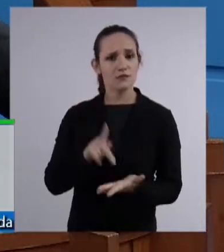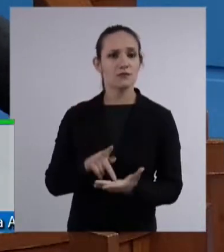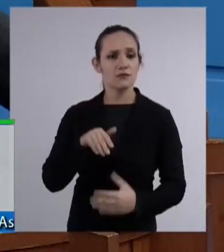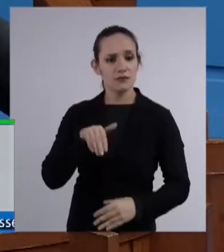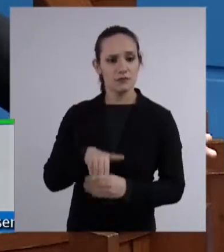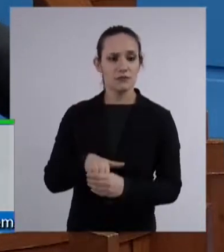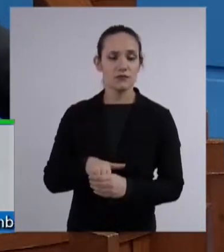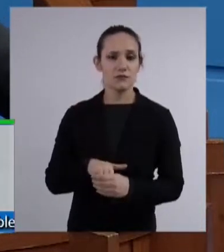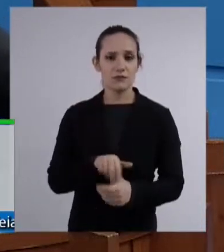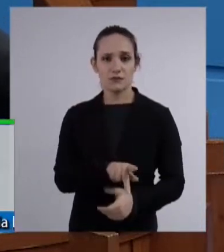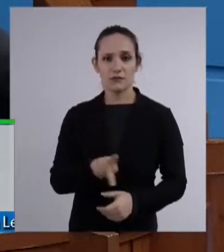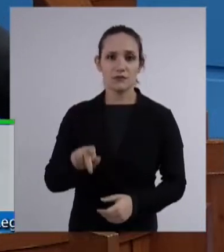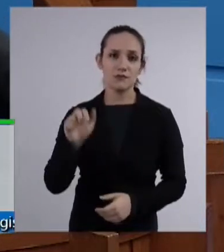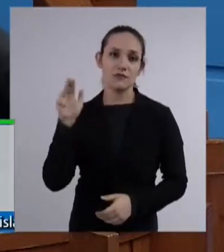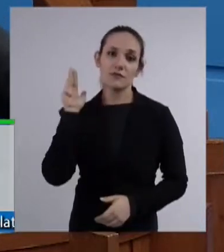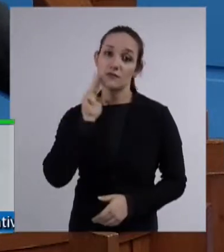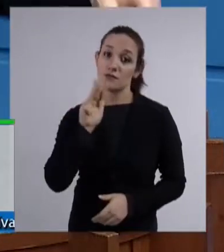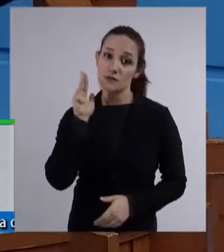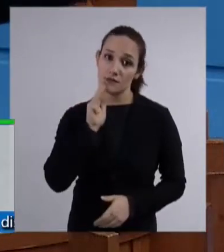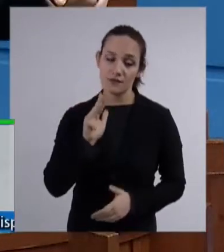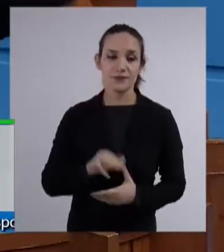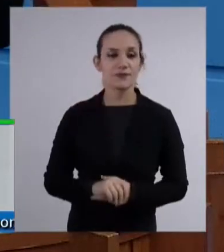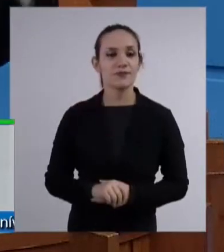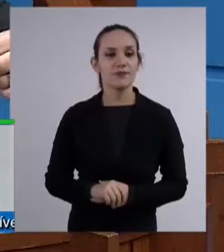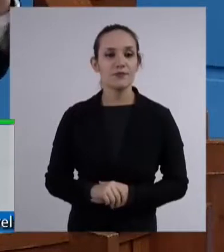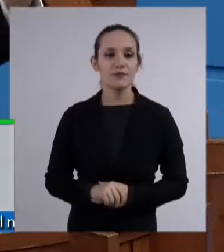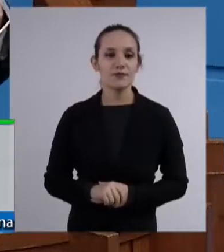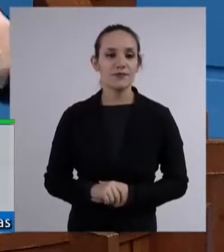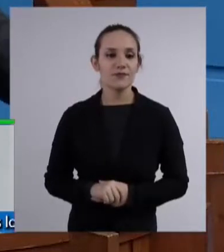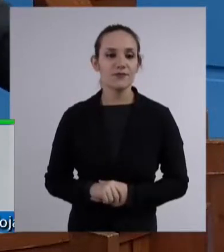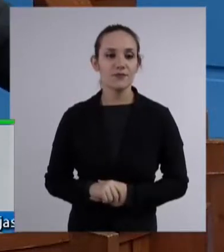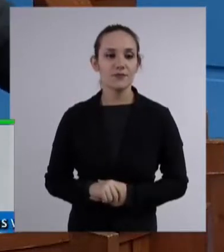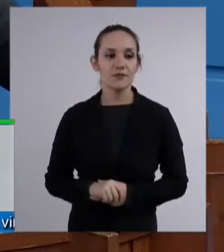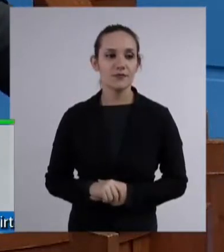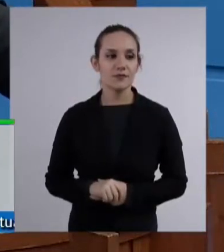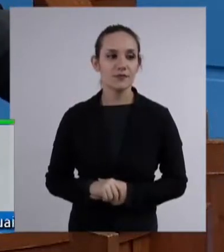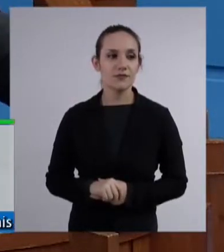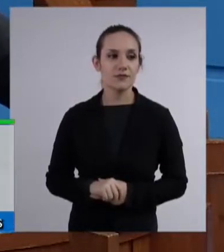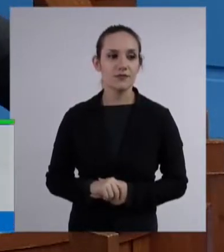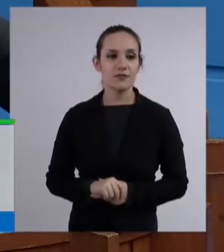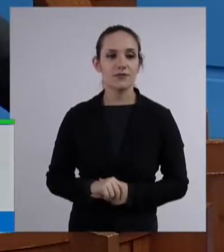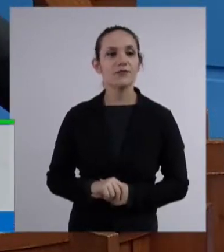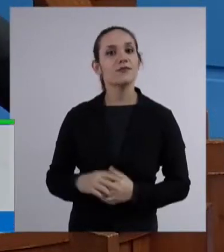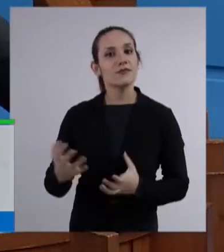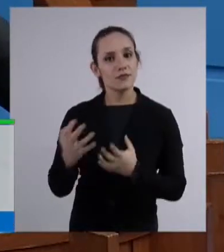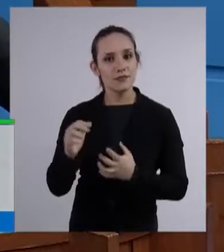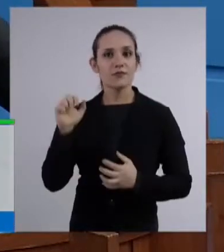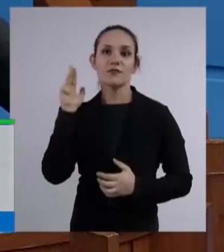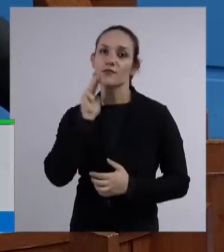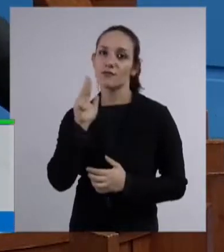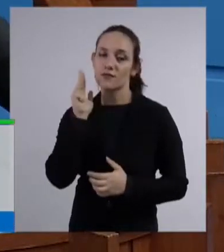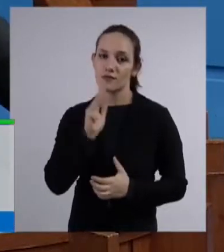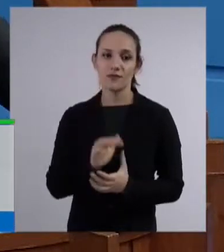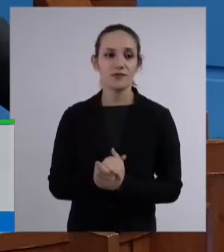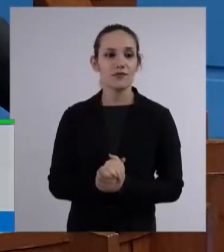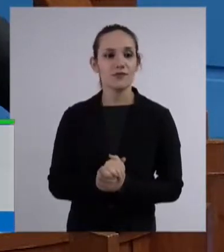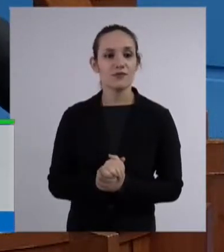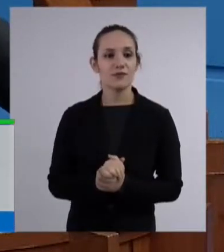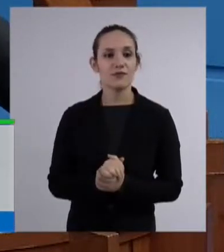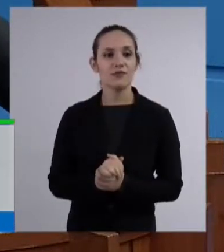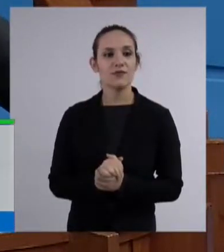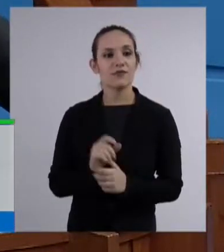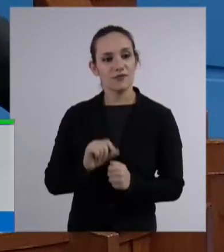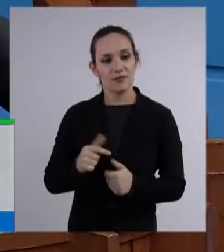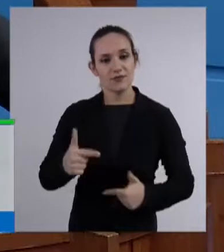no presidente Lula. Querem de volta o presidente Lula para fazer uma política de inclusão social novamente